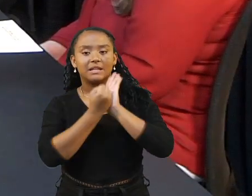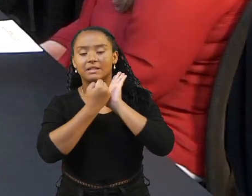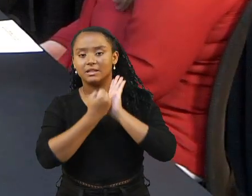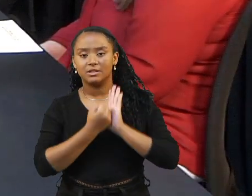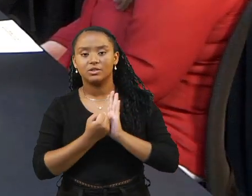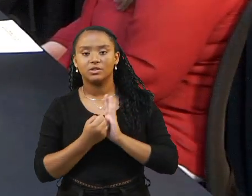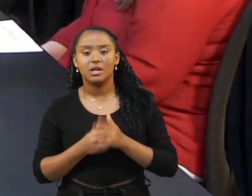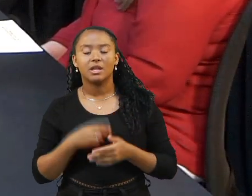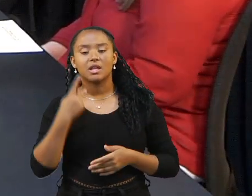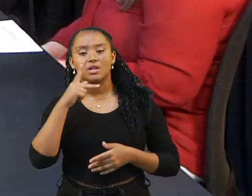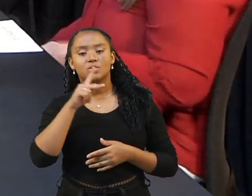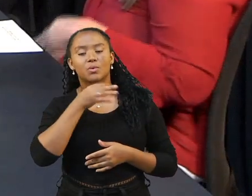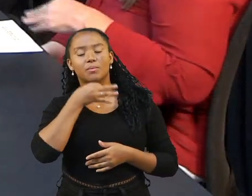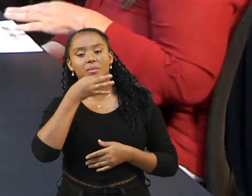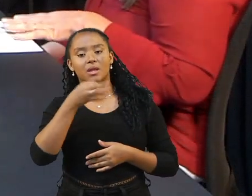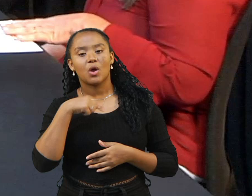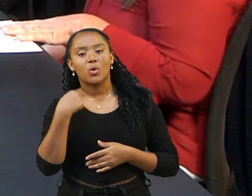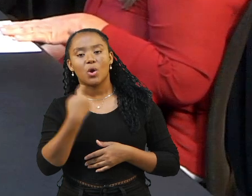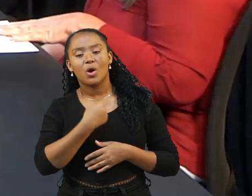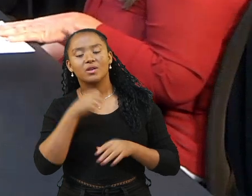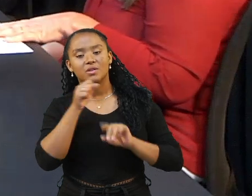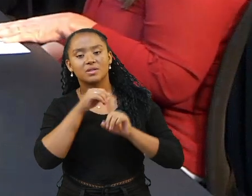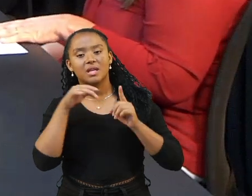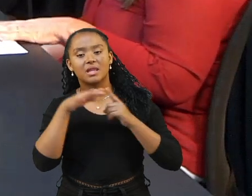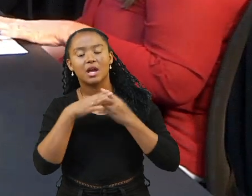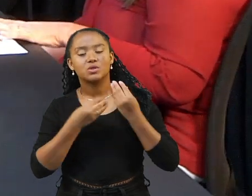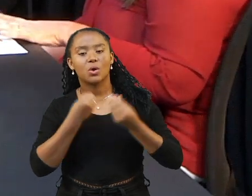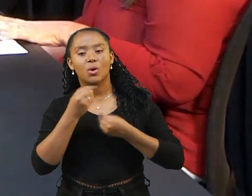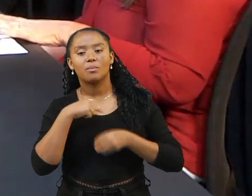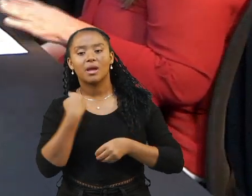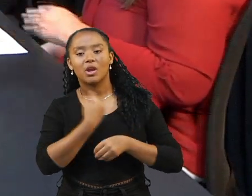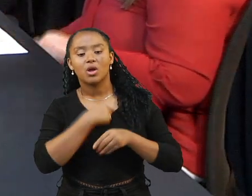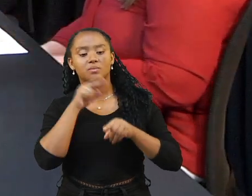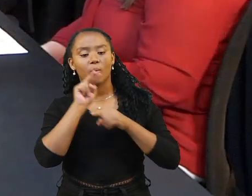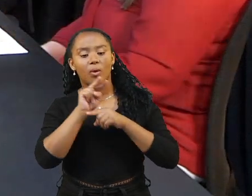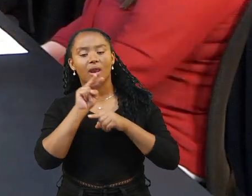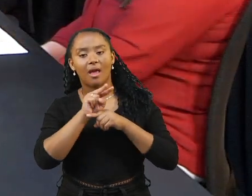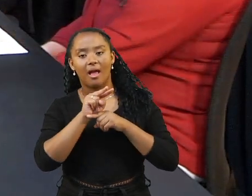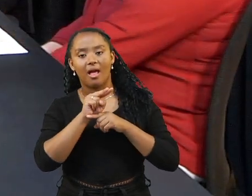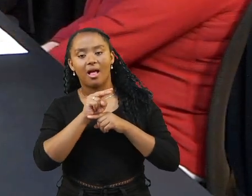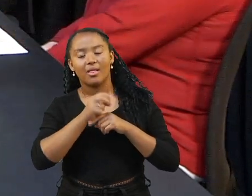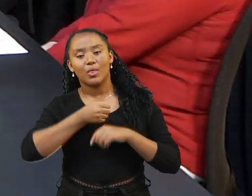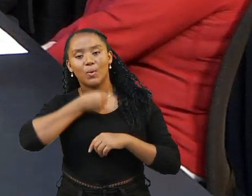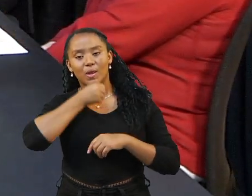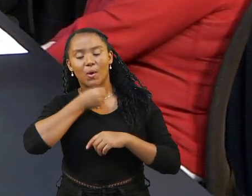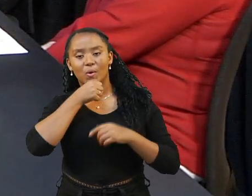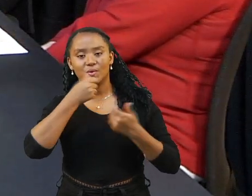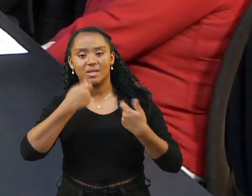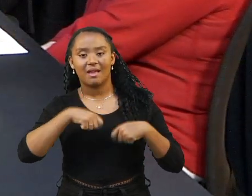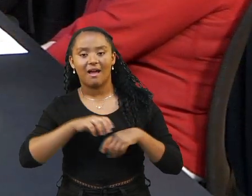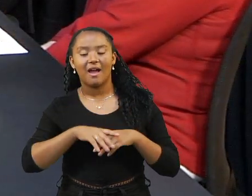bem marcante. Como é que você acha que a gente, como sociedade, pode cuidar desse idoso,